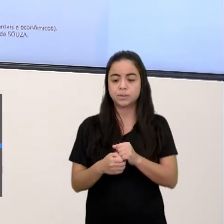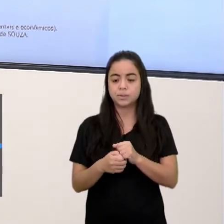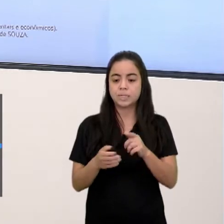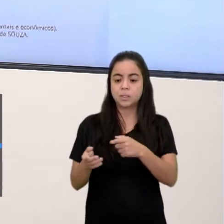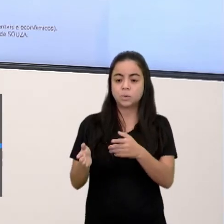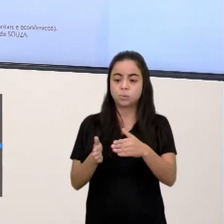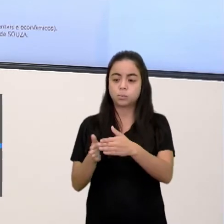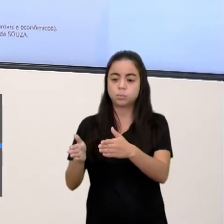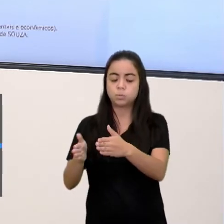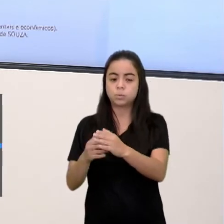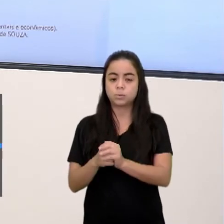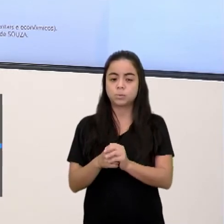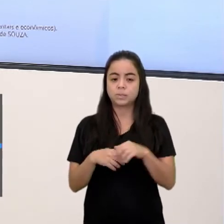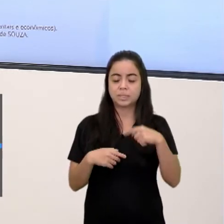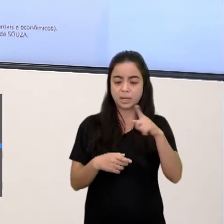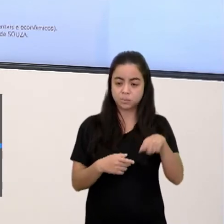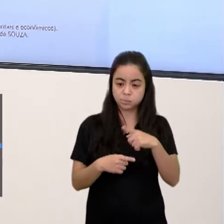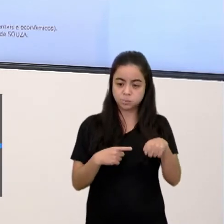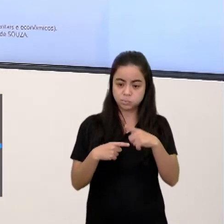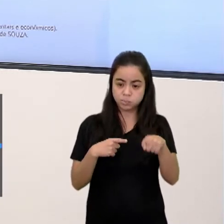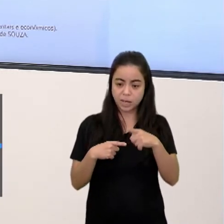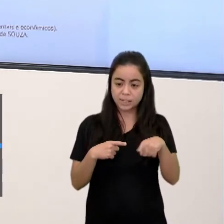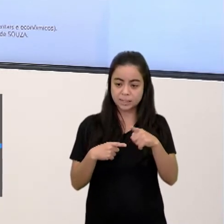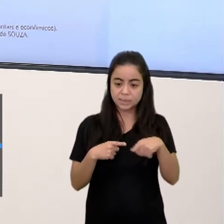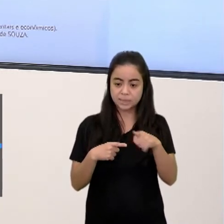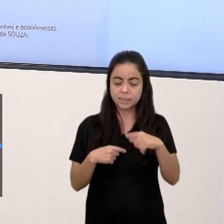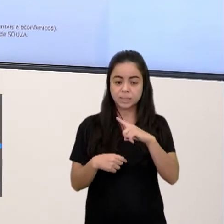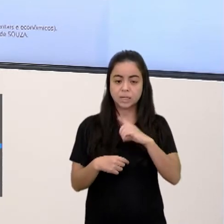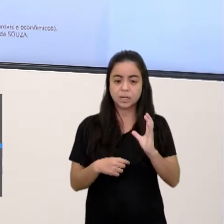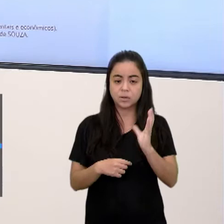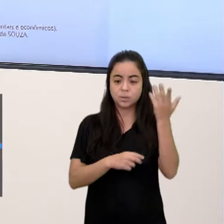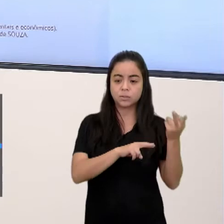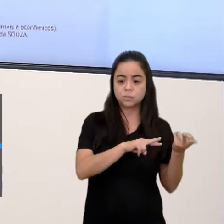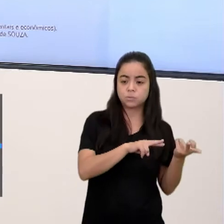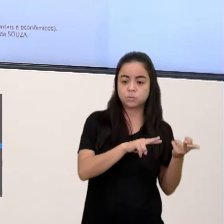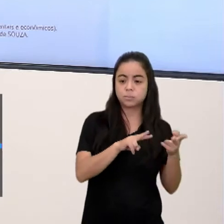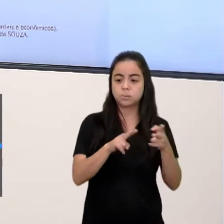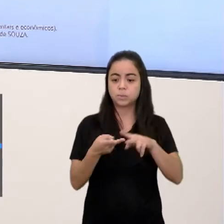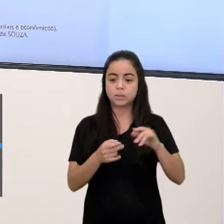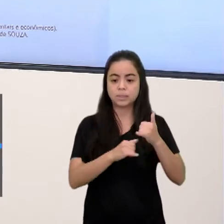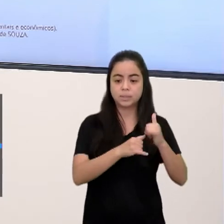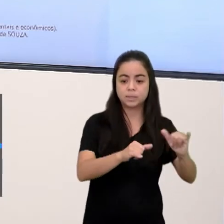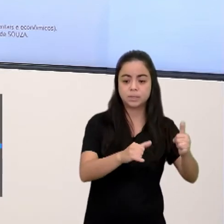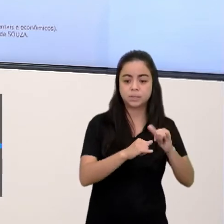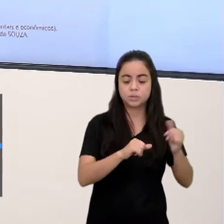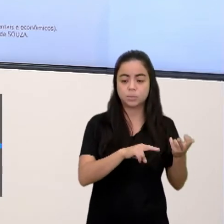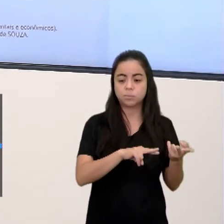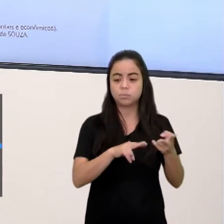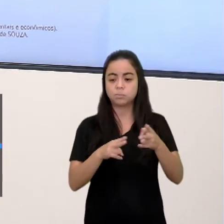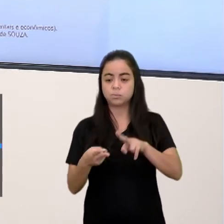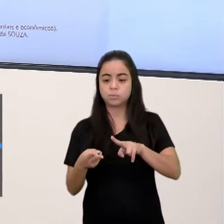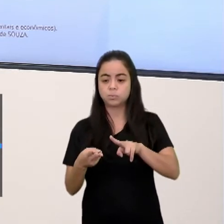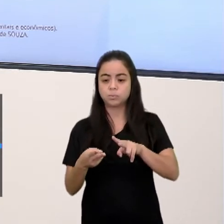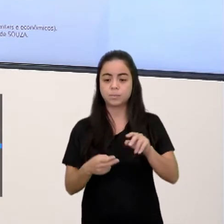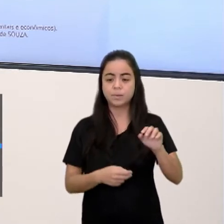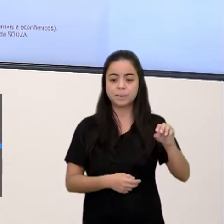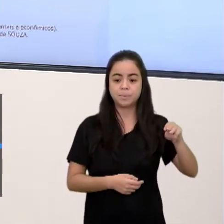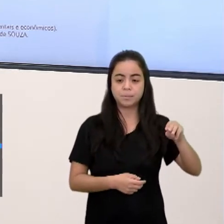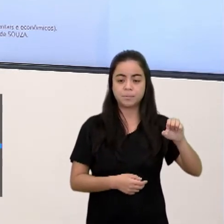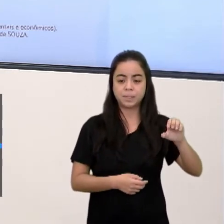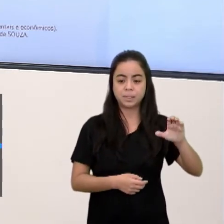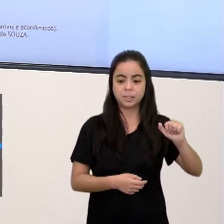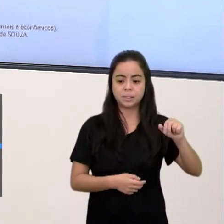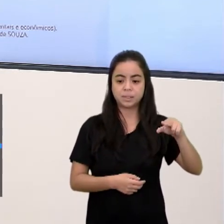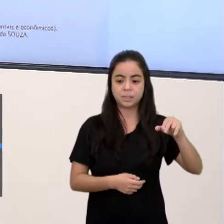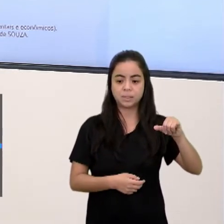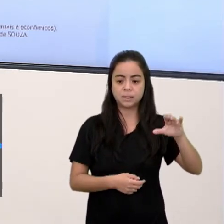de geradores, ali no gerador acontece a transformação, né? Para a transformação de mecânica para elétrica.